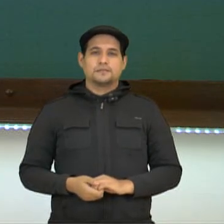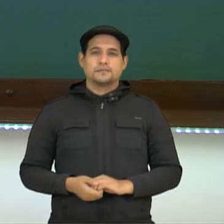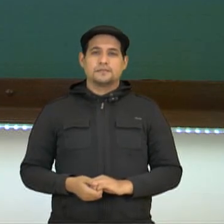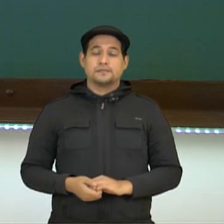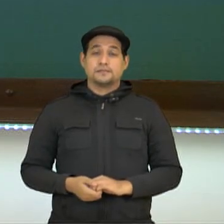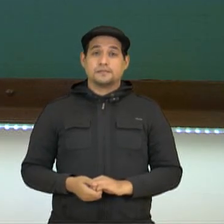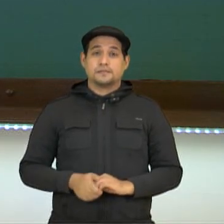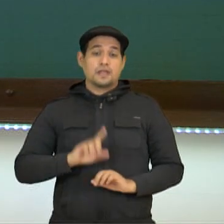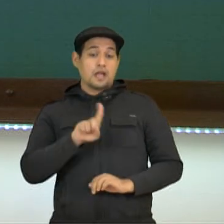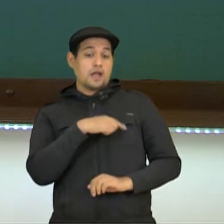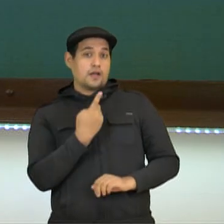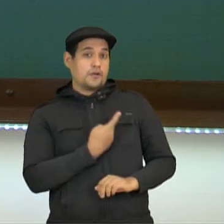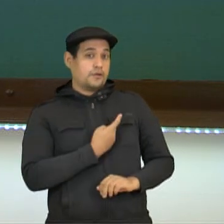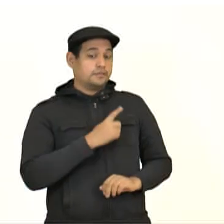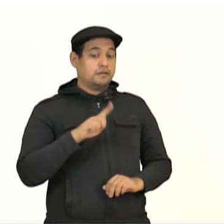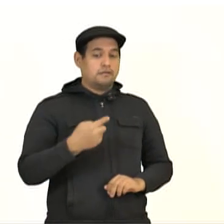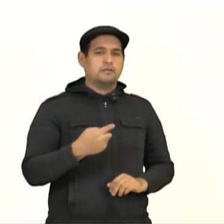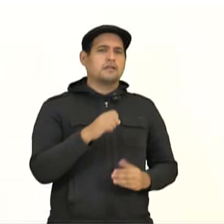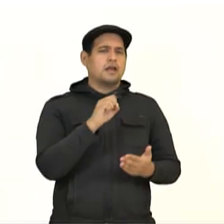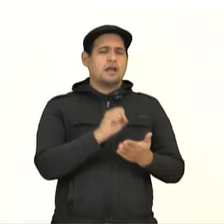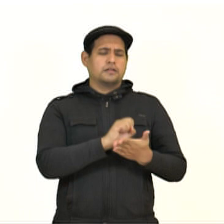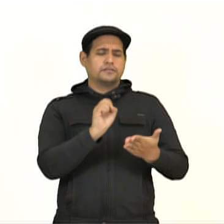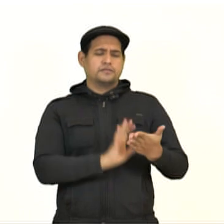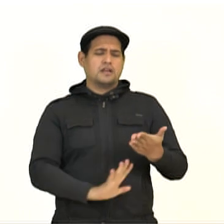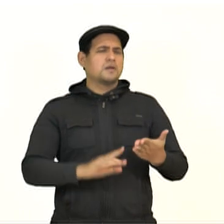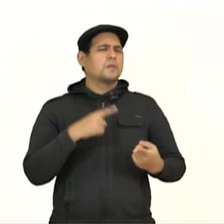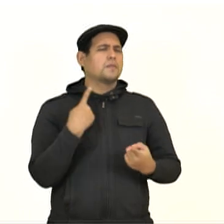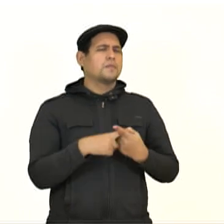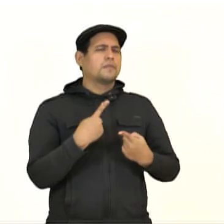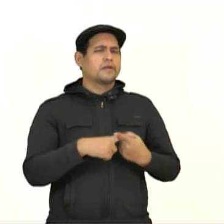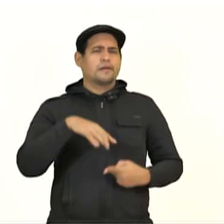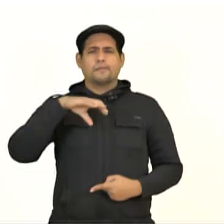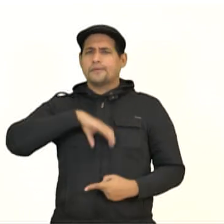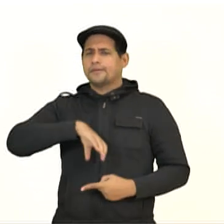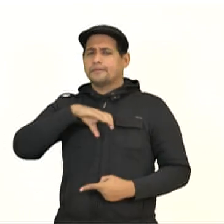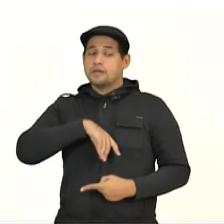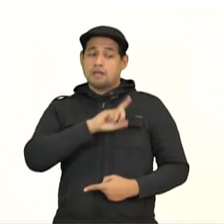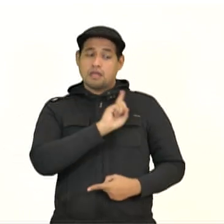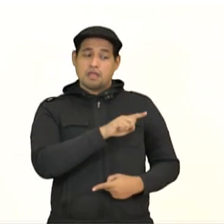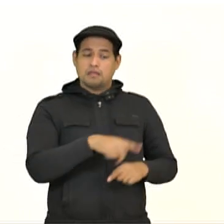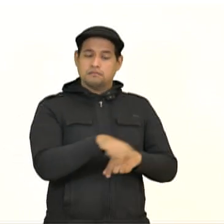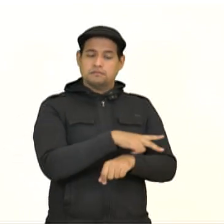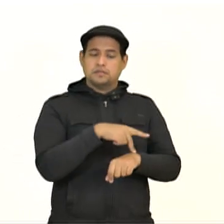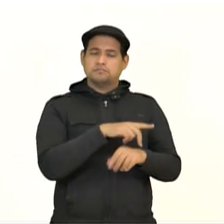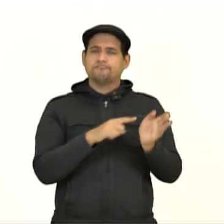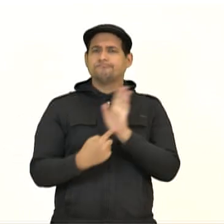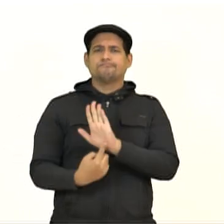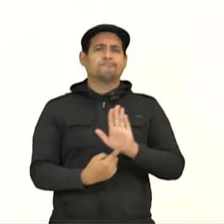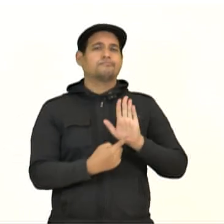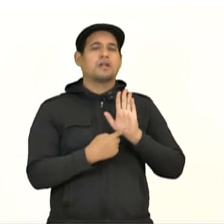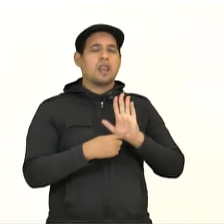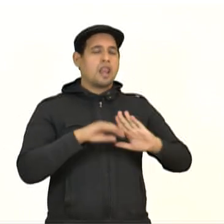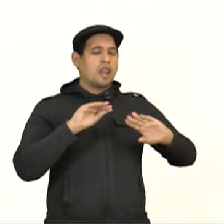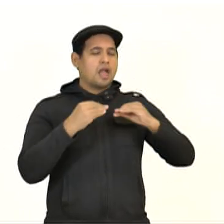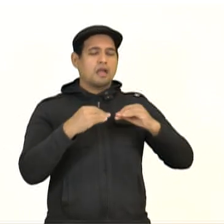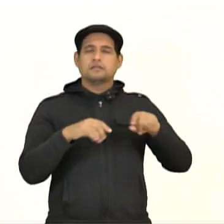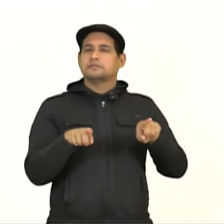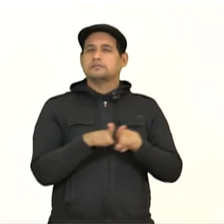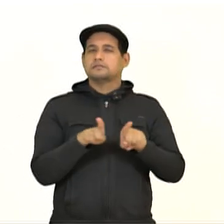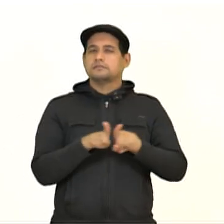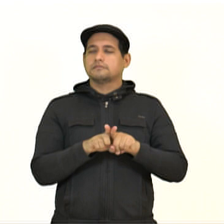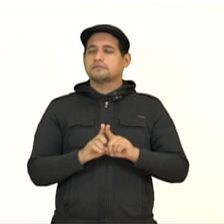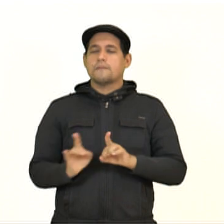A nossa próxima atividade então, por que Portugal foi o país que demonstrou maior flexibilidade